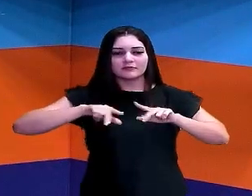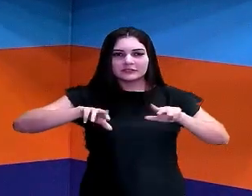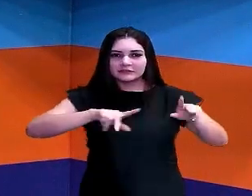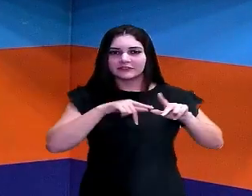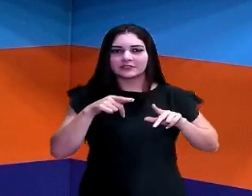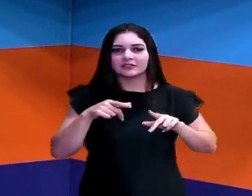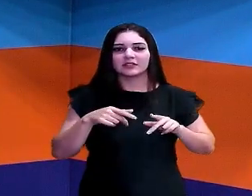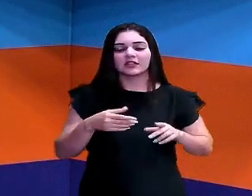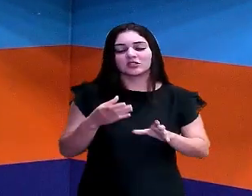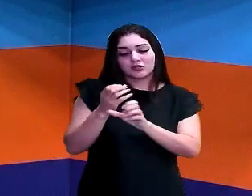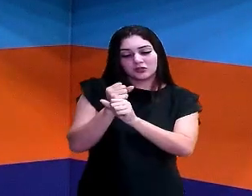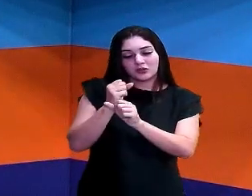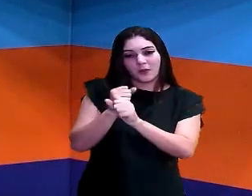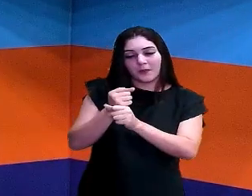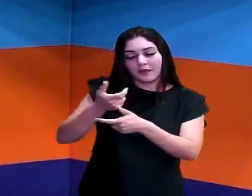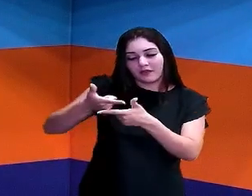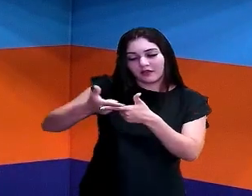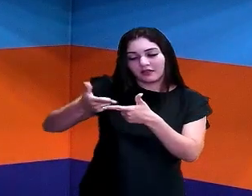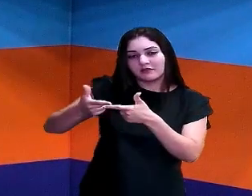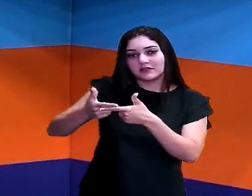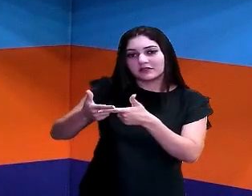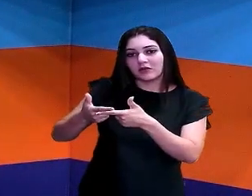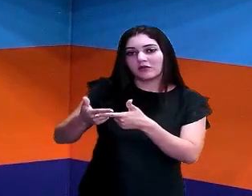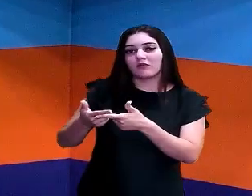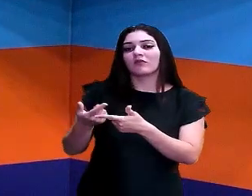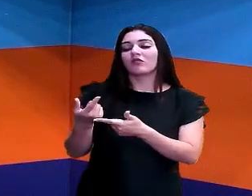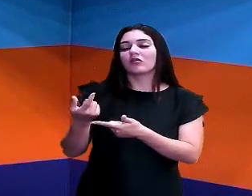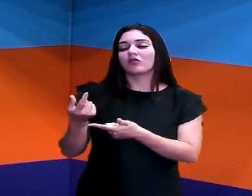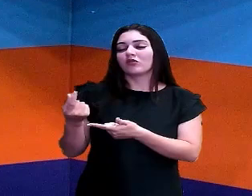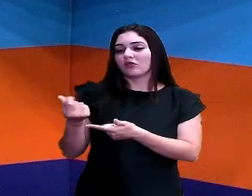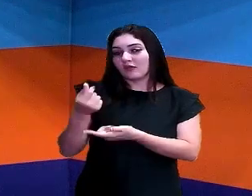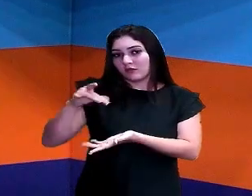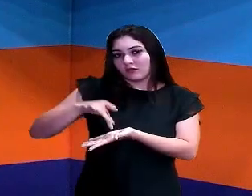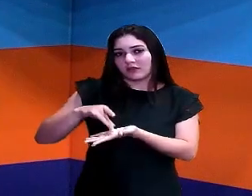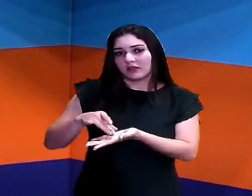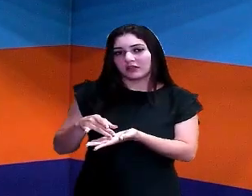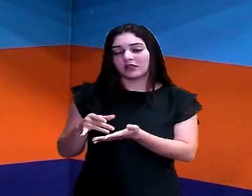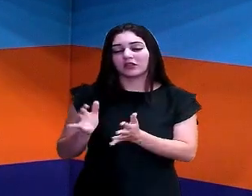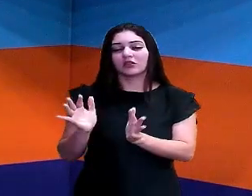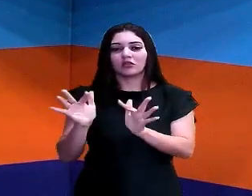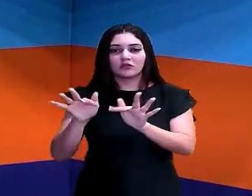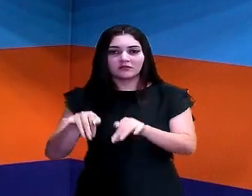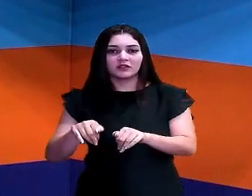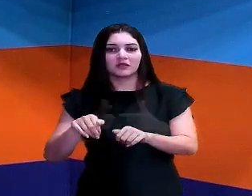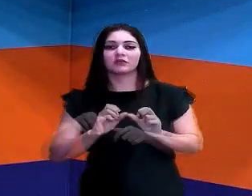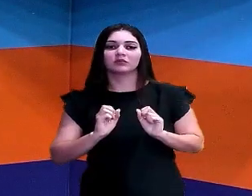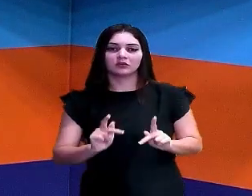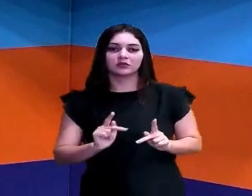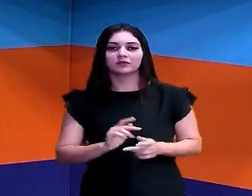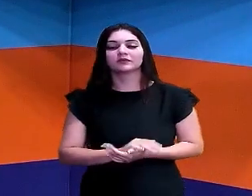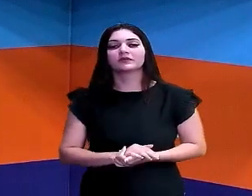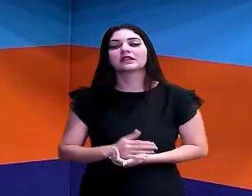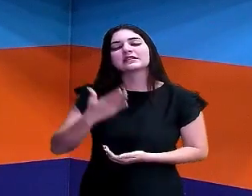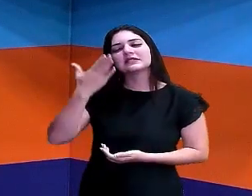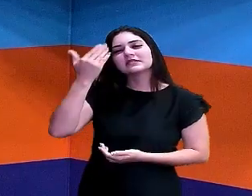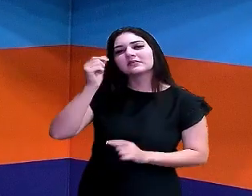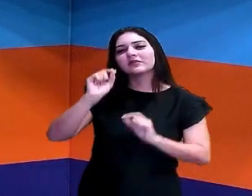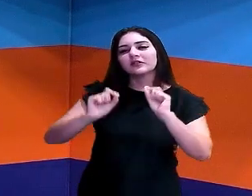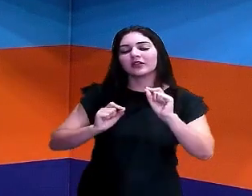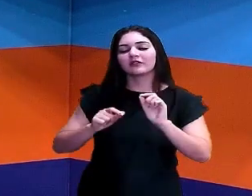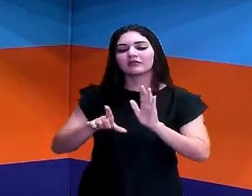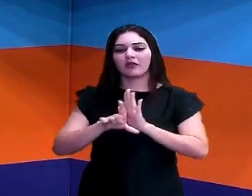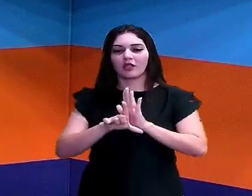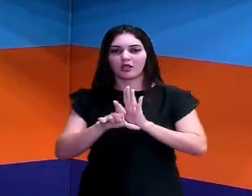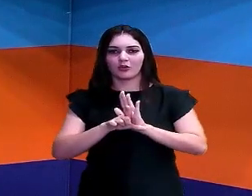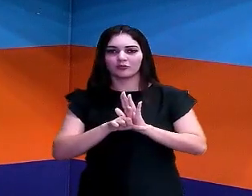calculei a divisão pelo preço original e, no fim, multiplique por 100. Sabendo que em uma loja